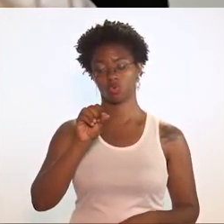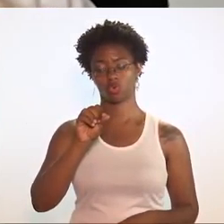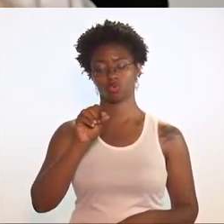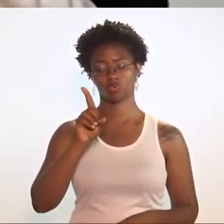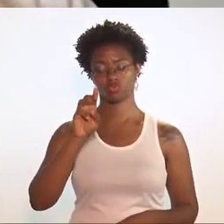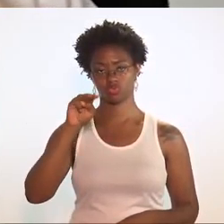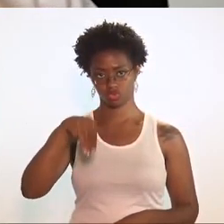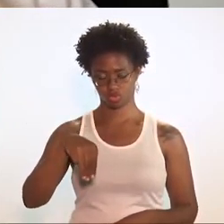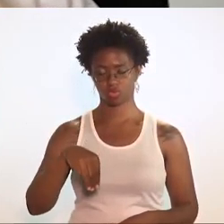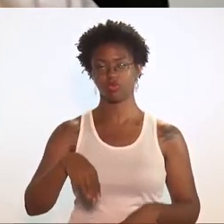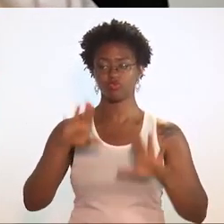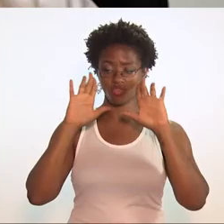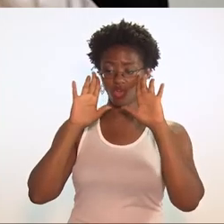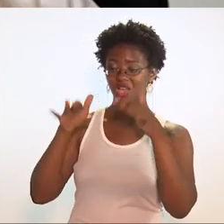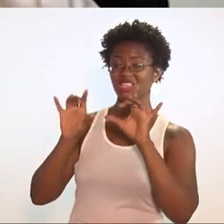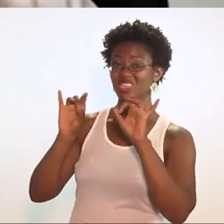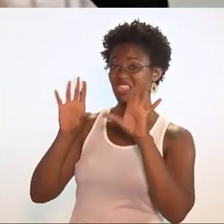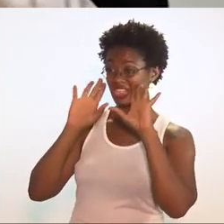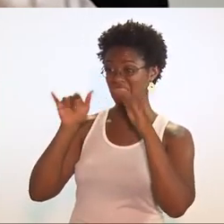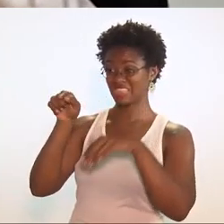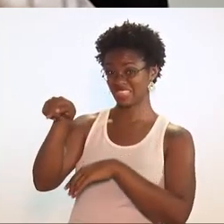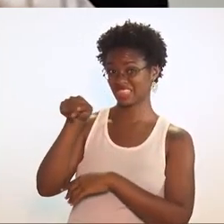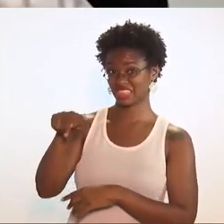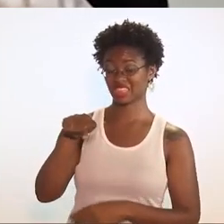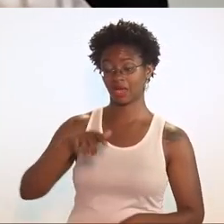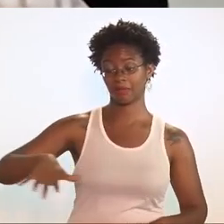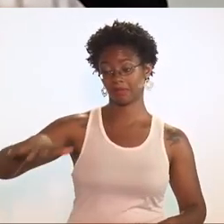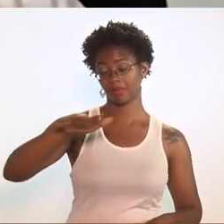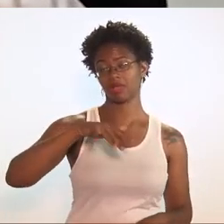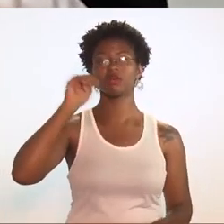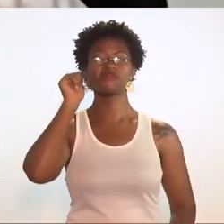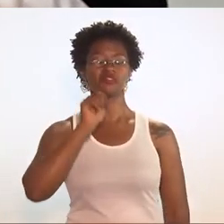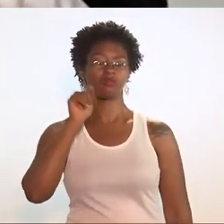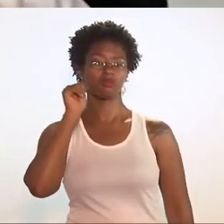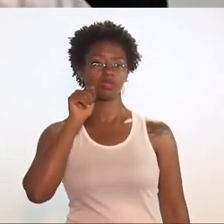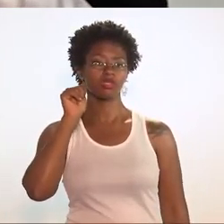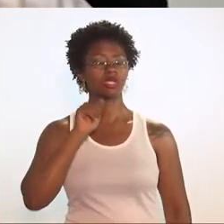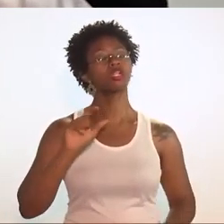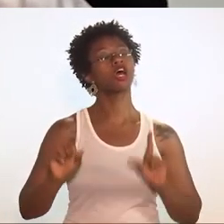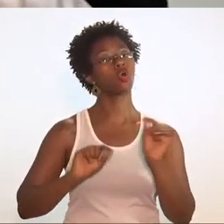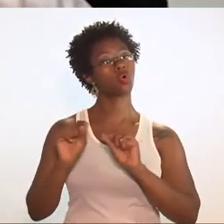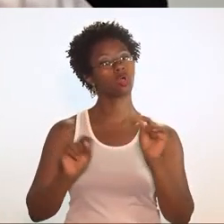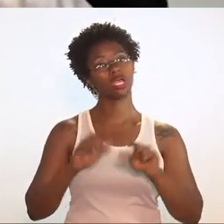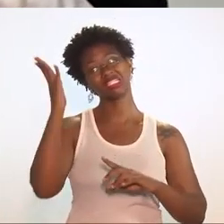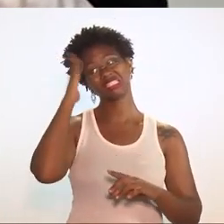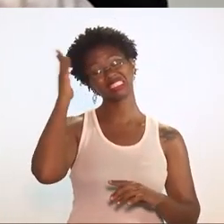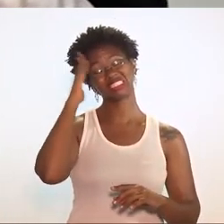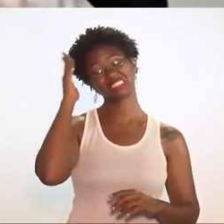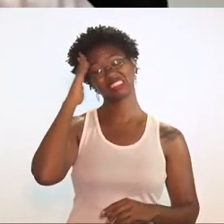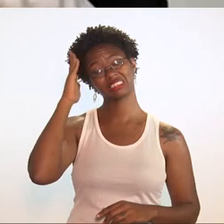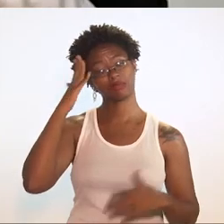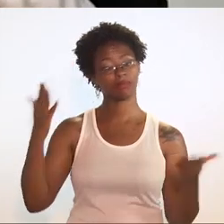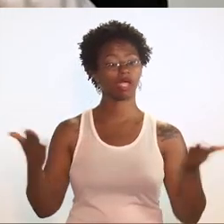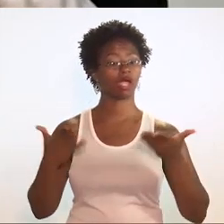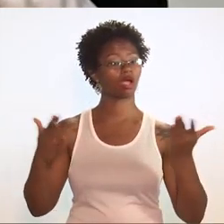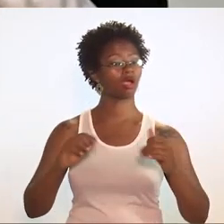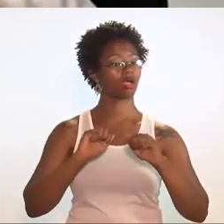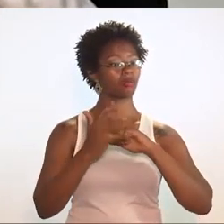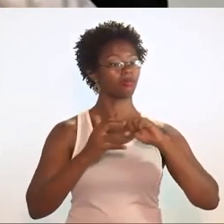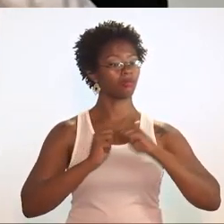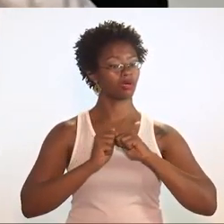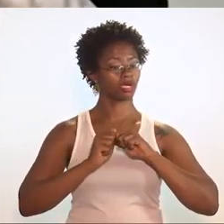não é isso tudo, né? Enfim, escrevi uma proposta para esse edital que se chamava